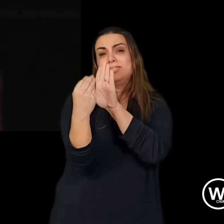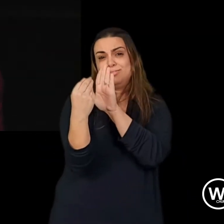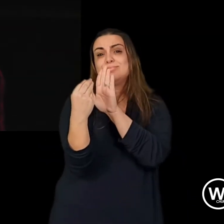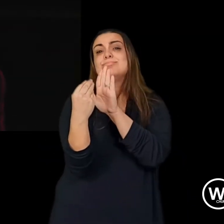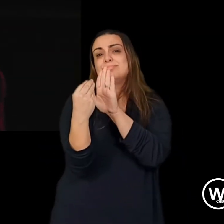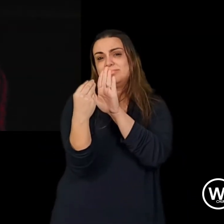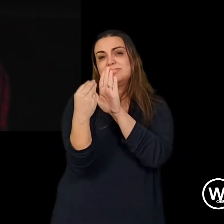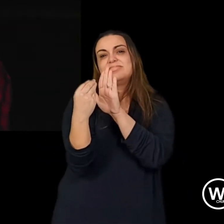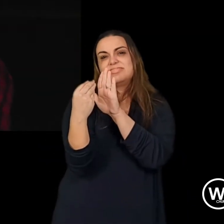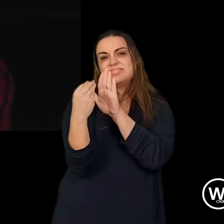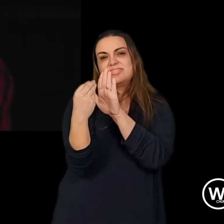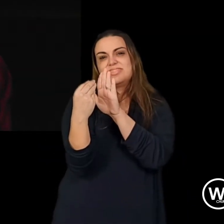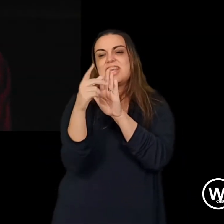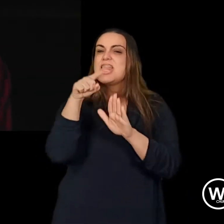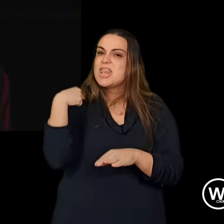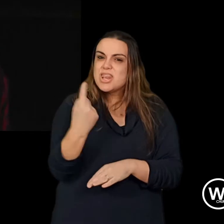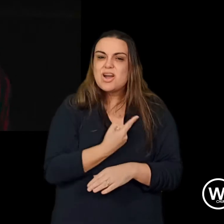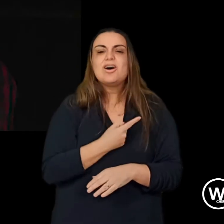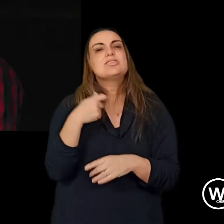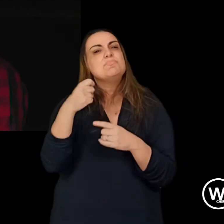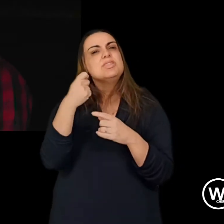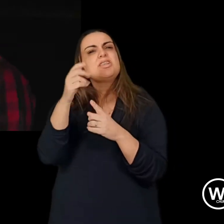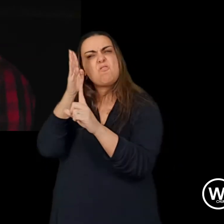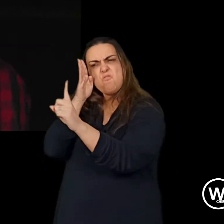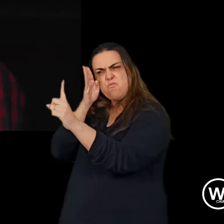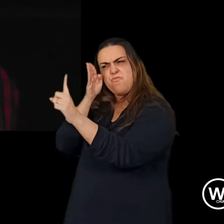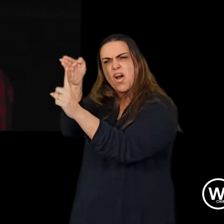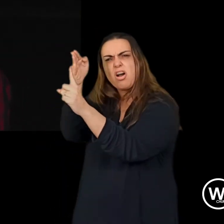rocha, ao qual nós precisamos nos alicerçar.